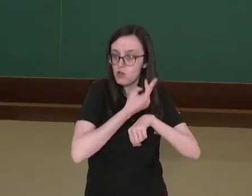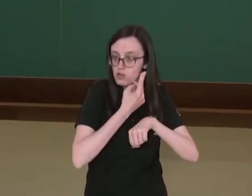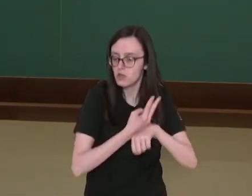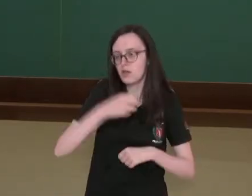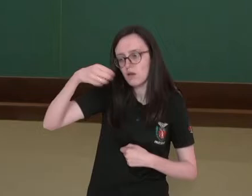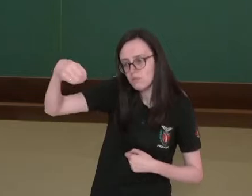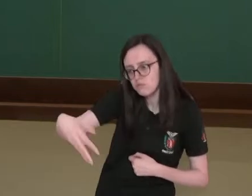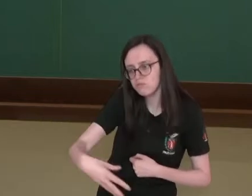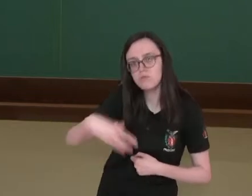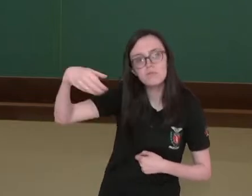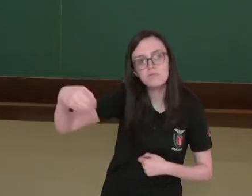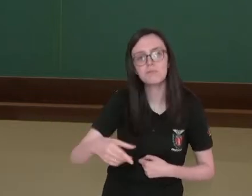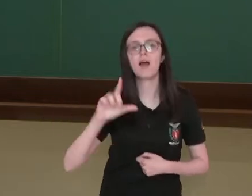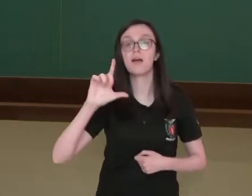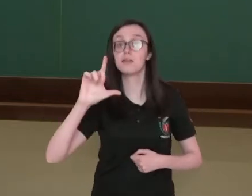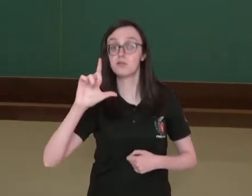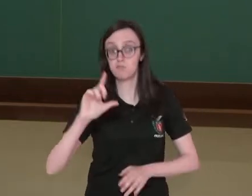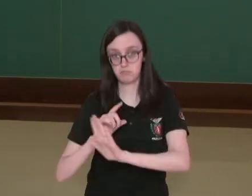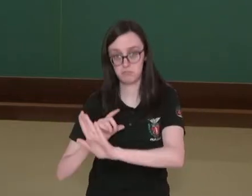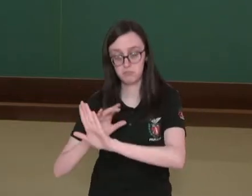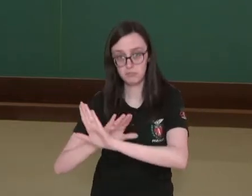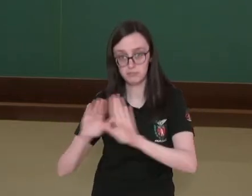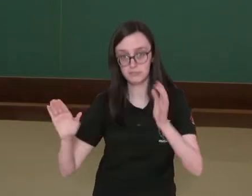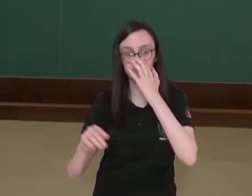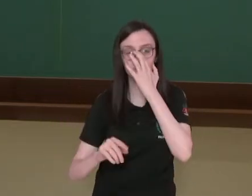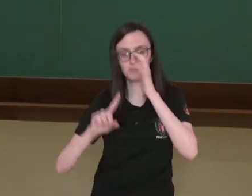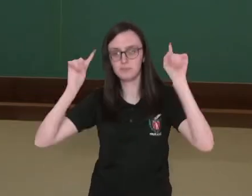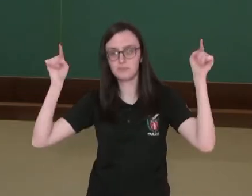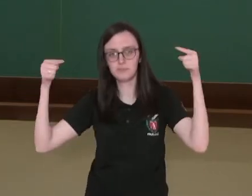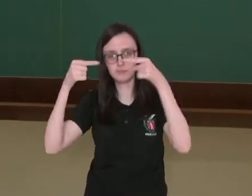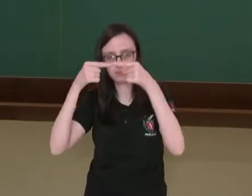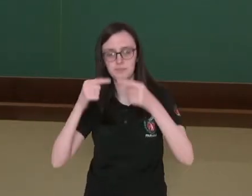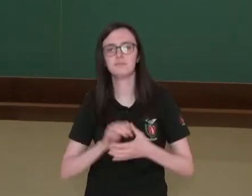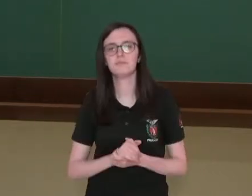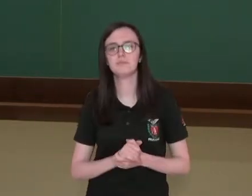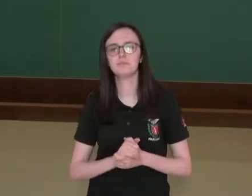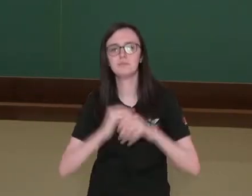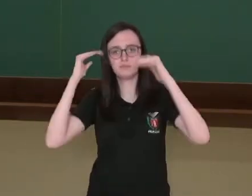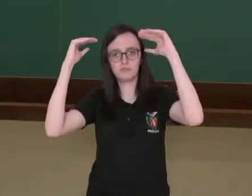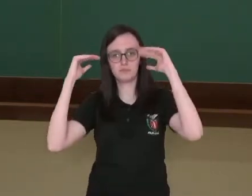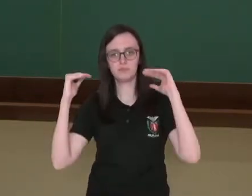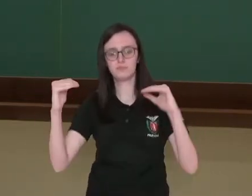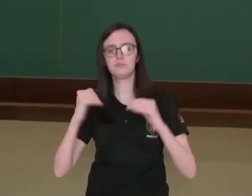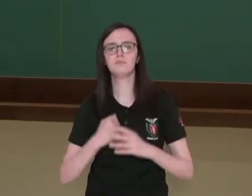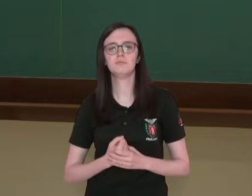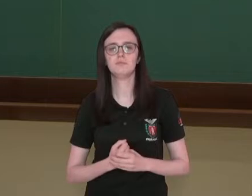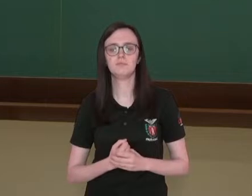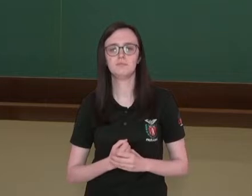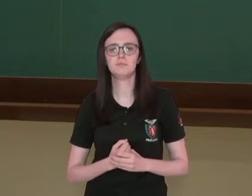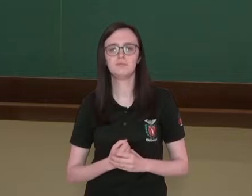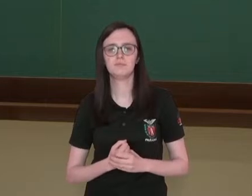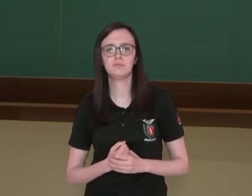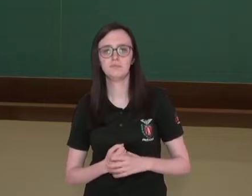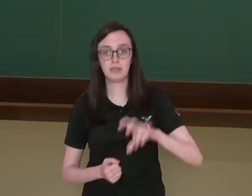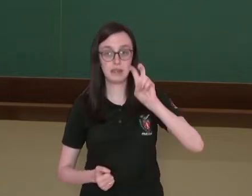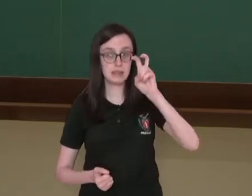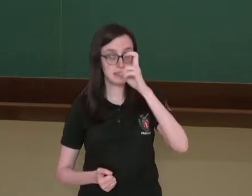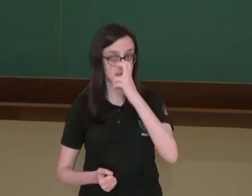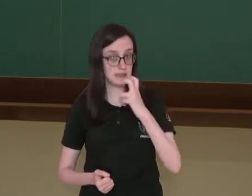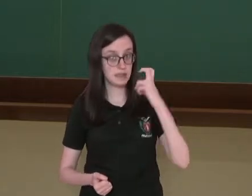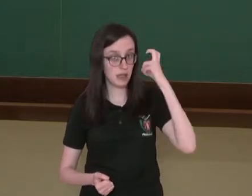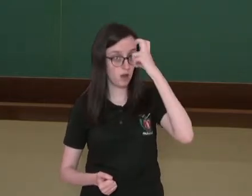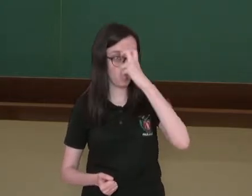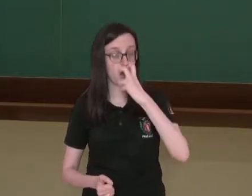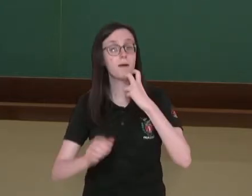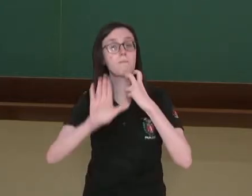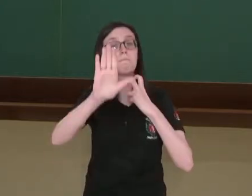em litro da primeira dupla de grandezas. Agora, a segunda grandeza aqui está 5 horas e eu